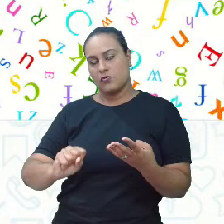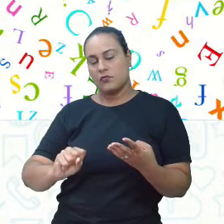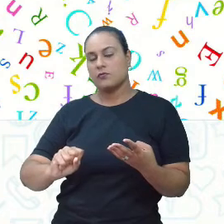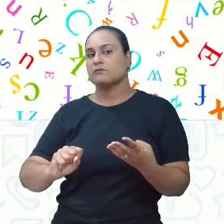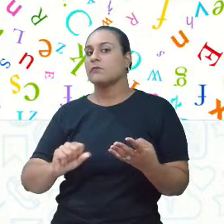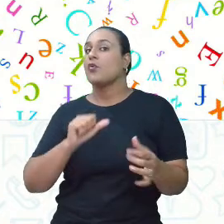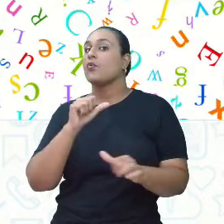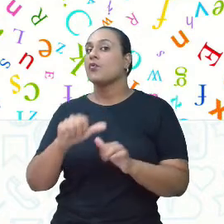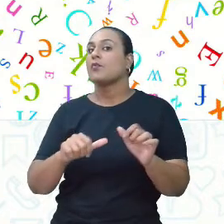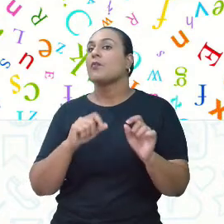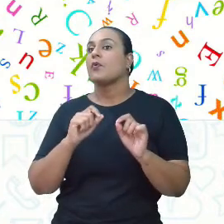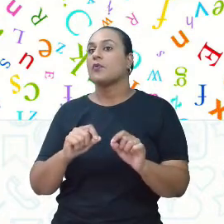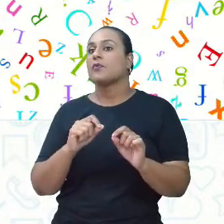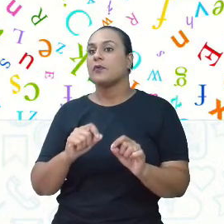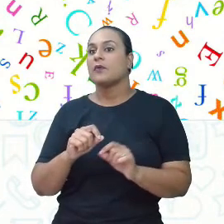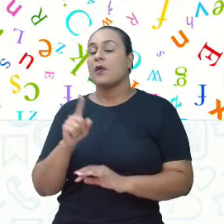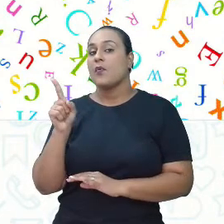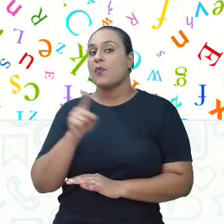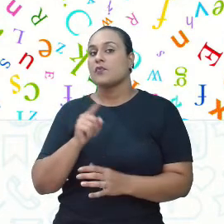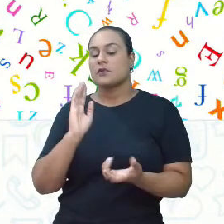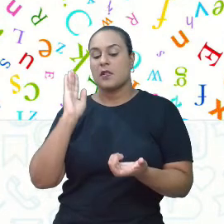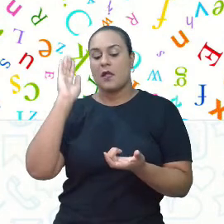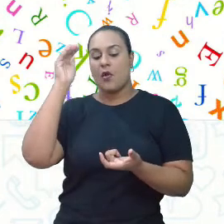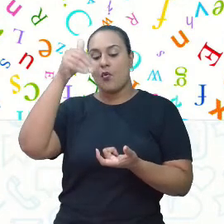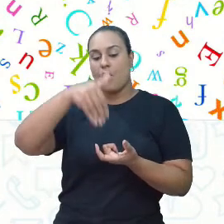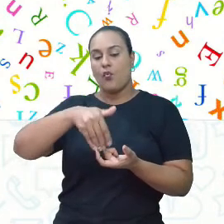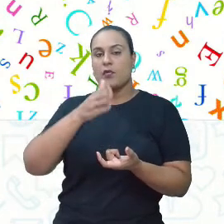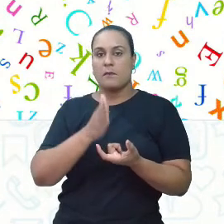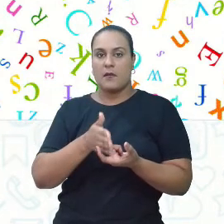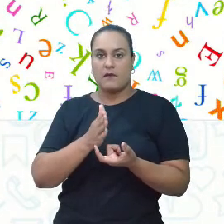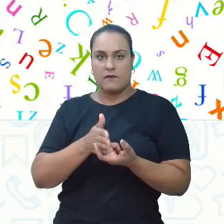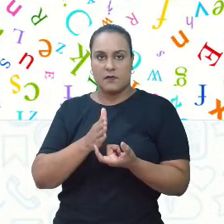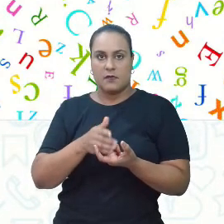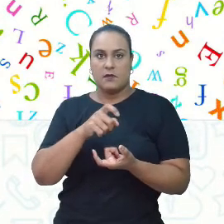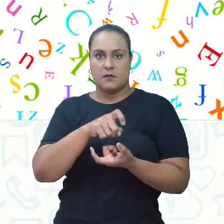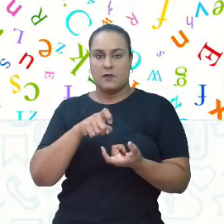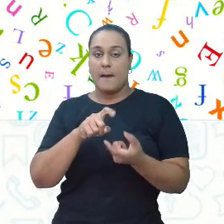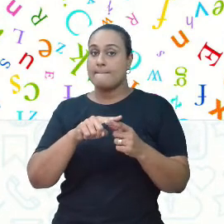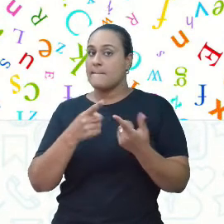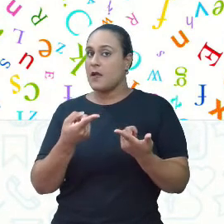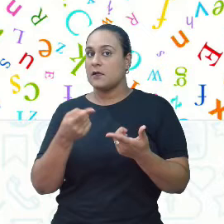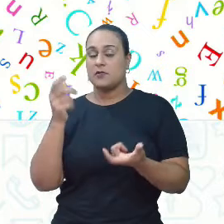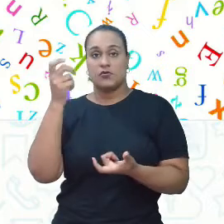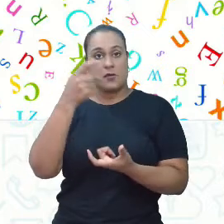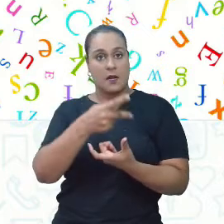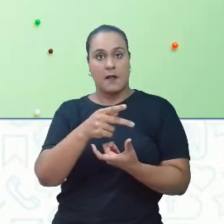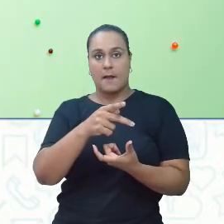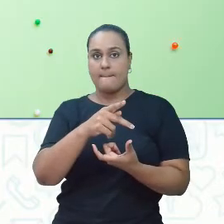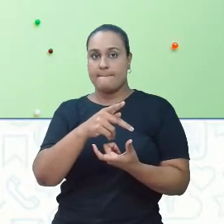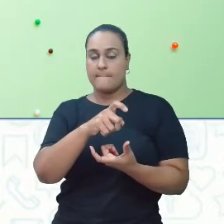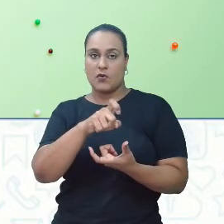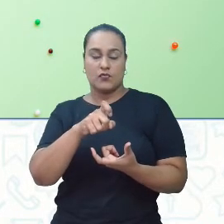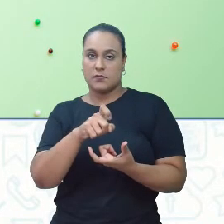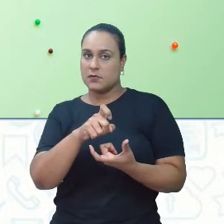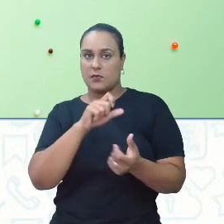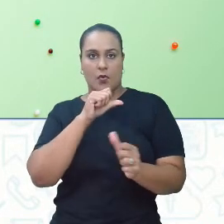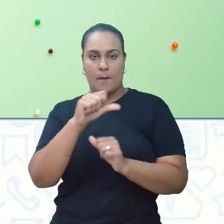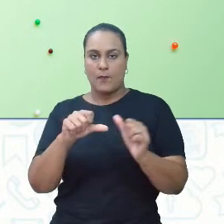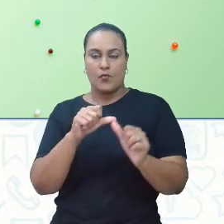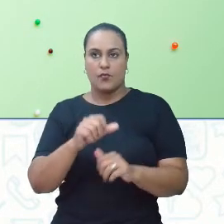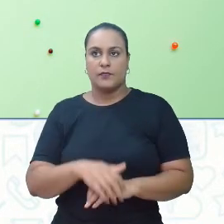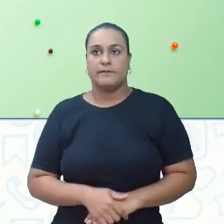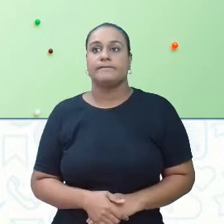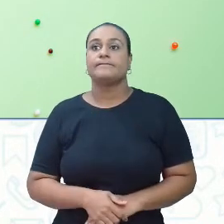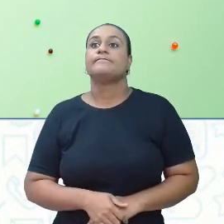o acento estar na oxítona, mas não na paroxítona. Já